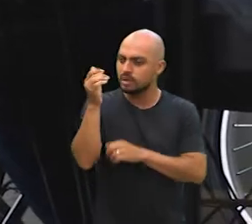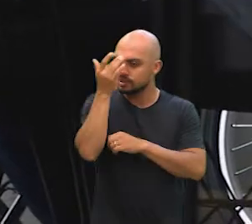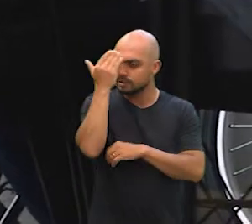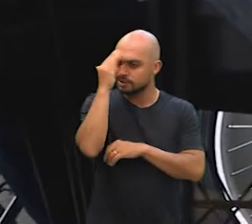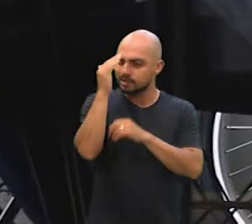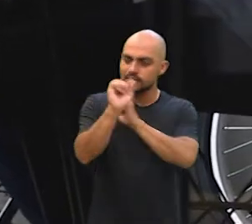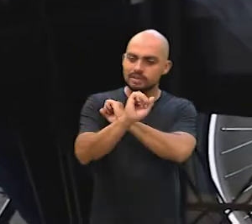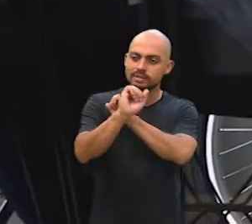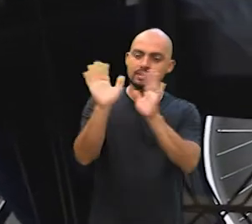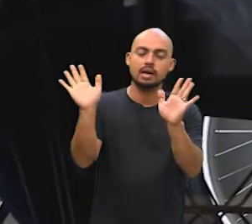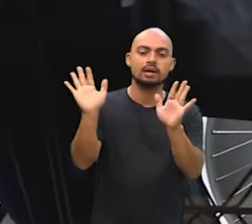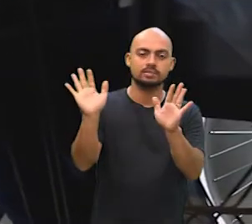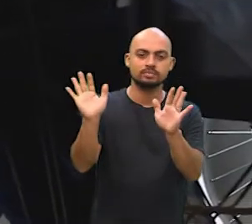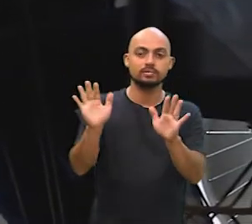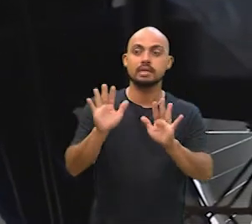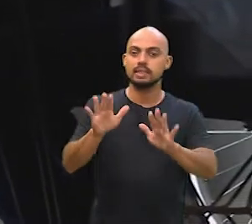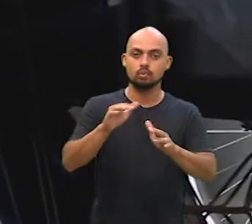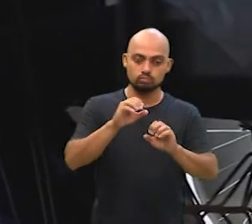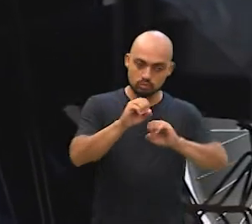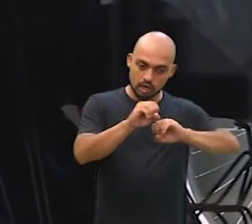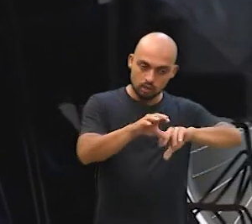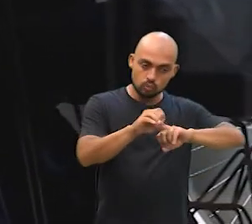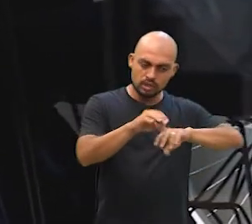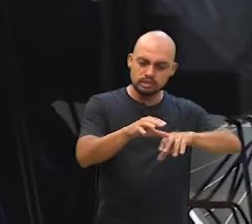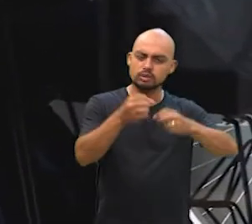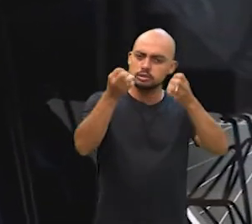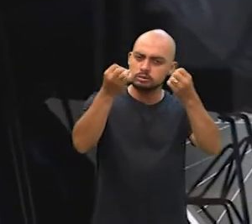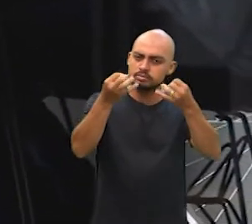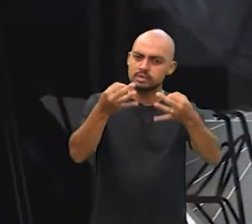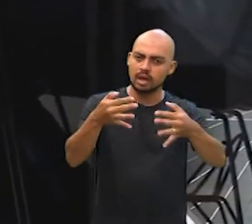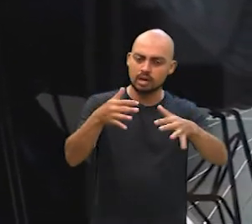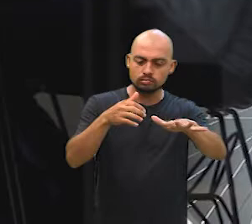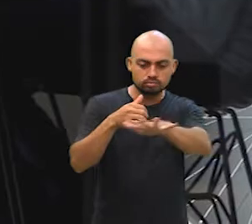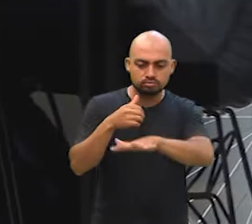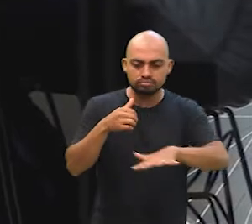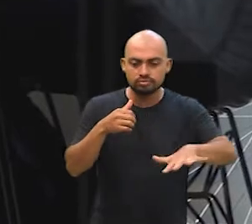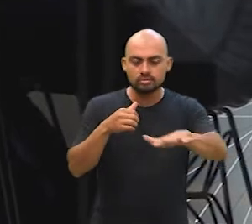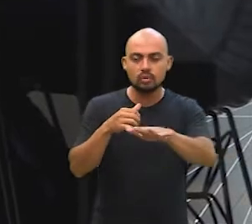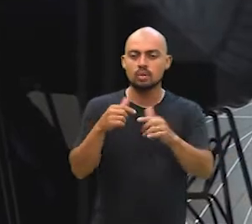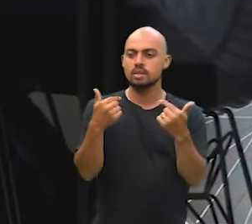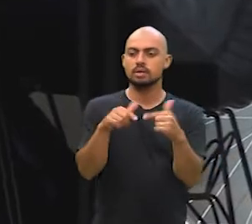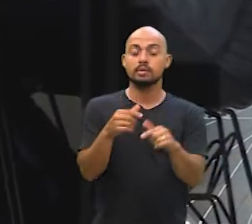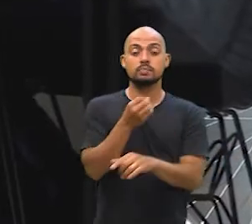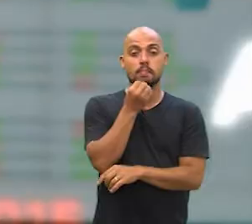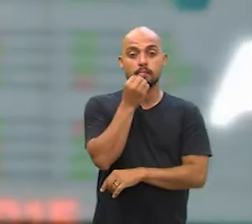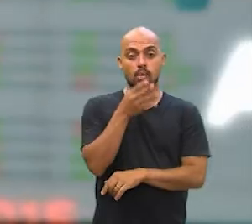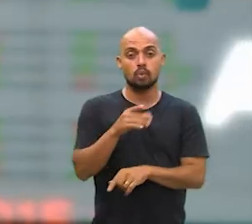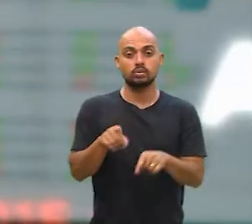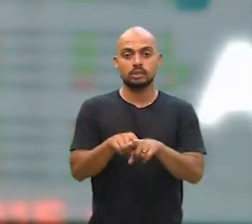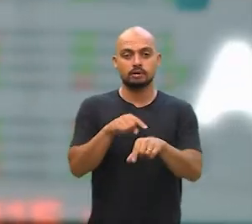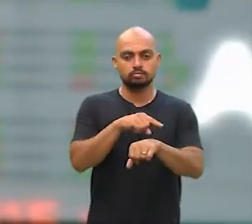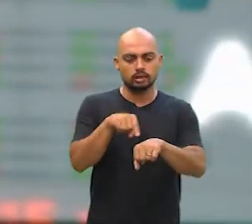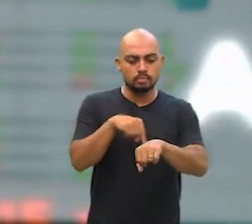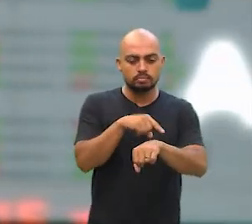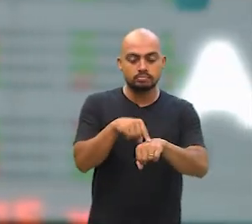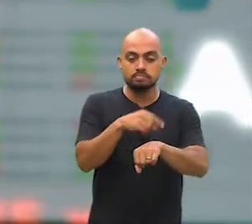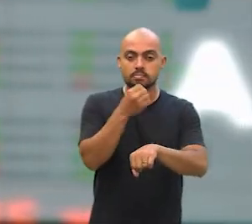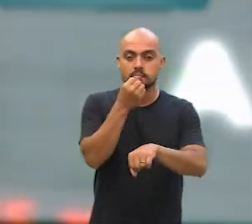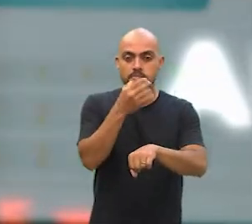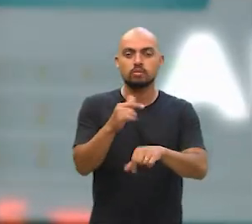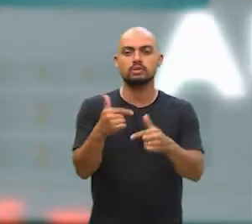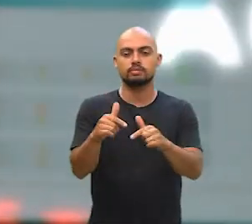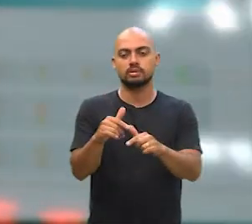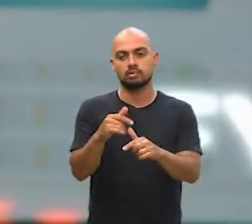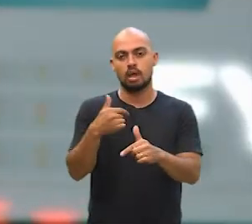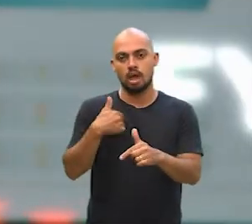aonde que, por causa da educação, falando sobre o mercado, um bom trabalho, um bom tempo de trabalho, poxa, como eu te disse, eu estou há 8,